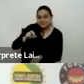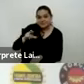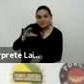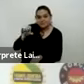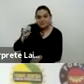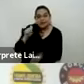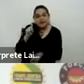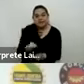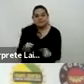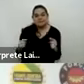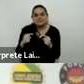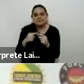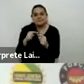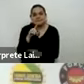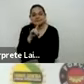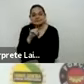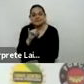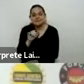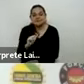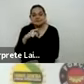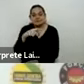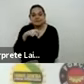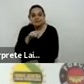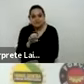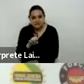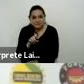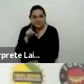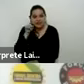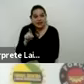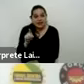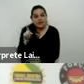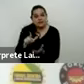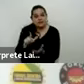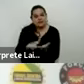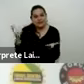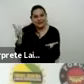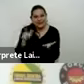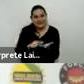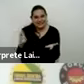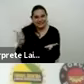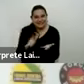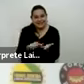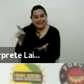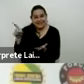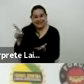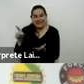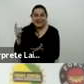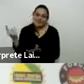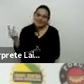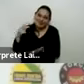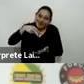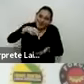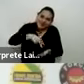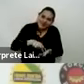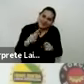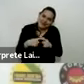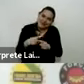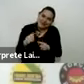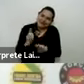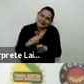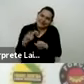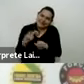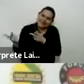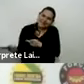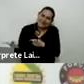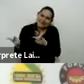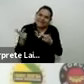DIAP, certo? Ele é jornalista e ele vem aqui, né, porque é muito generoso atendendo o nosso convite,